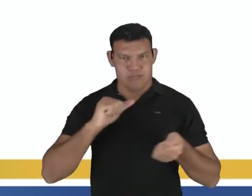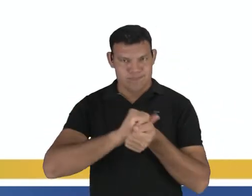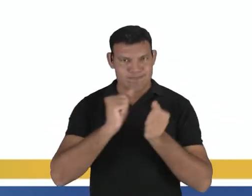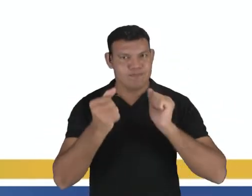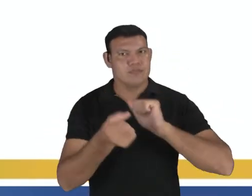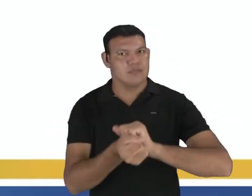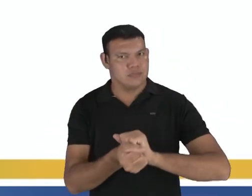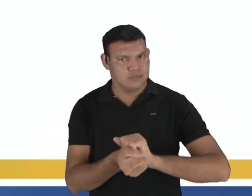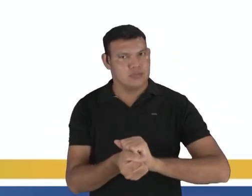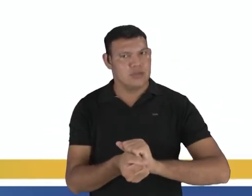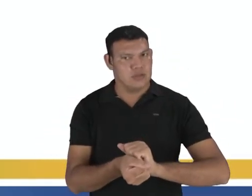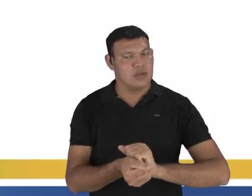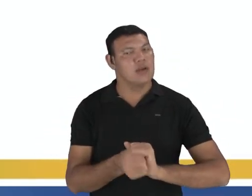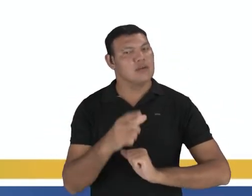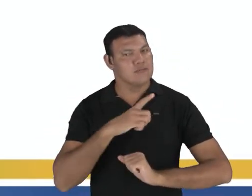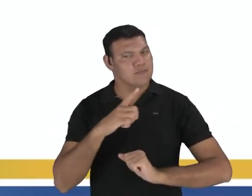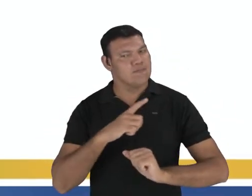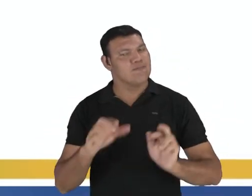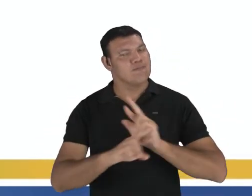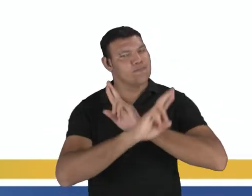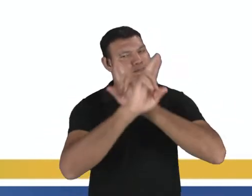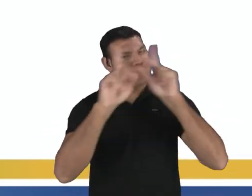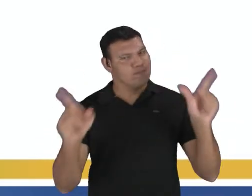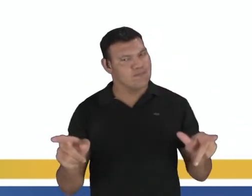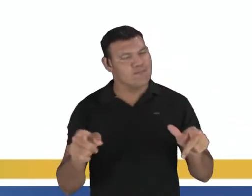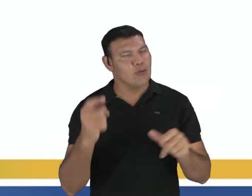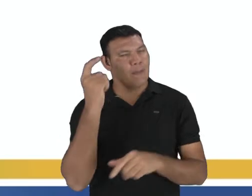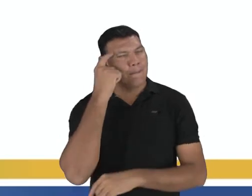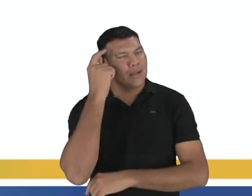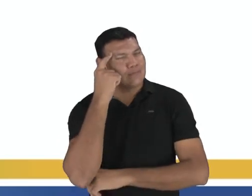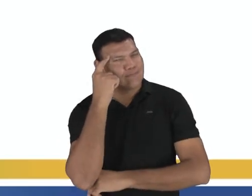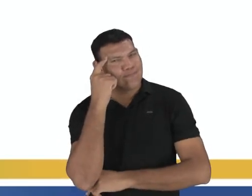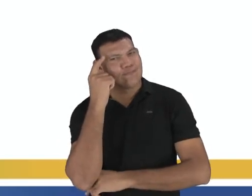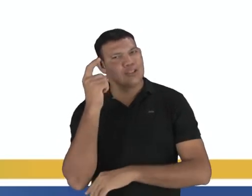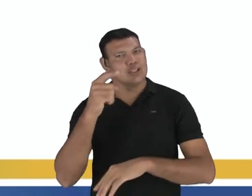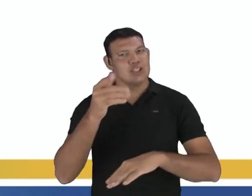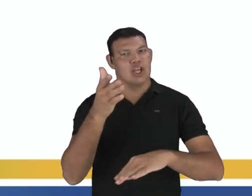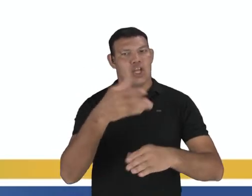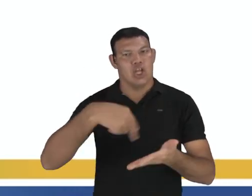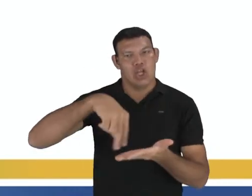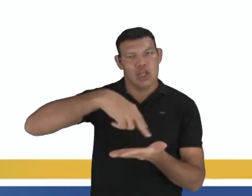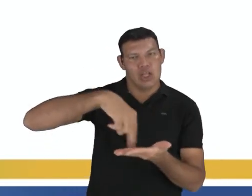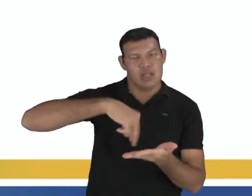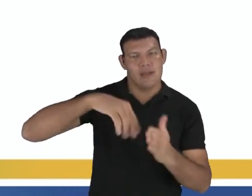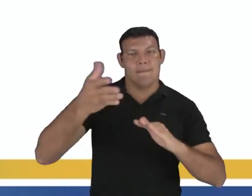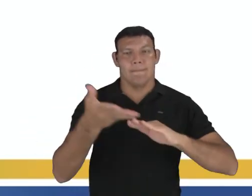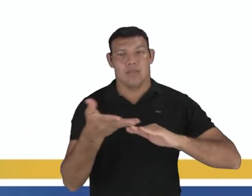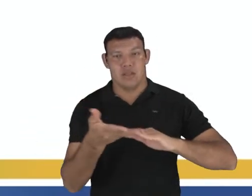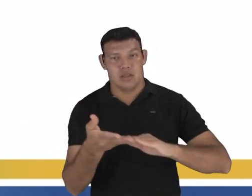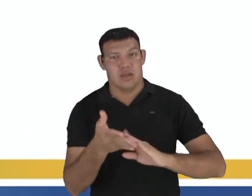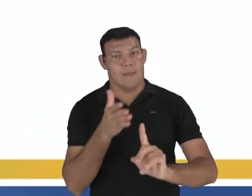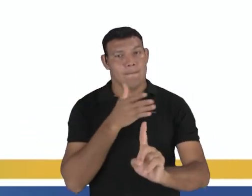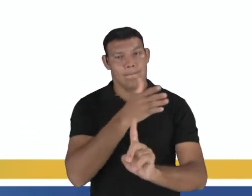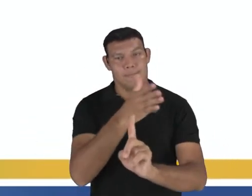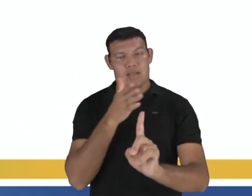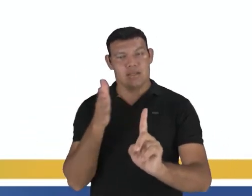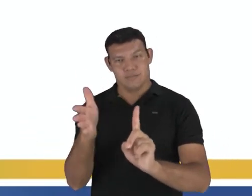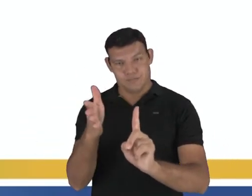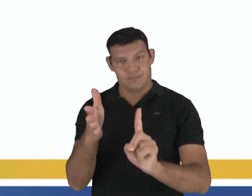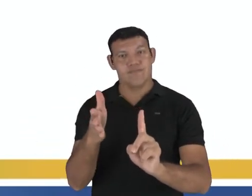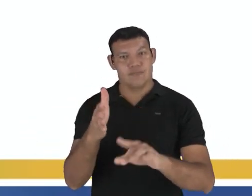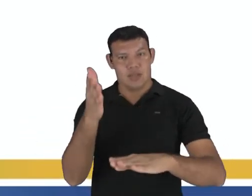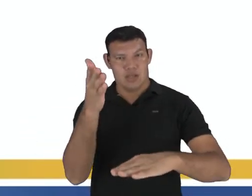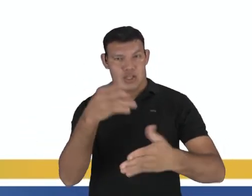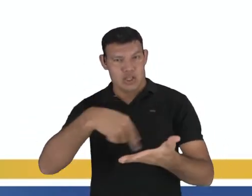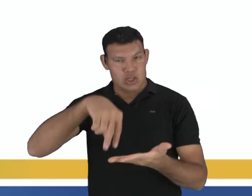corpo preparado, mas existem algumas coisas que fazem a gente pensar melhor nessa dança contemporânea. A